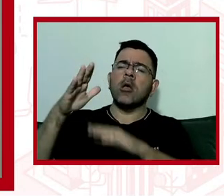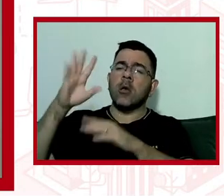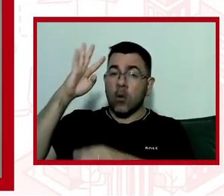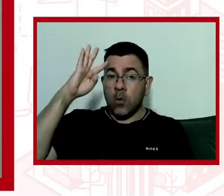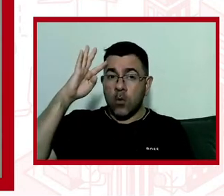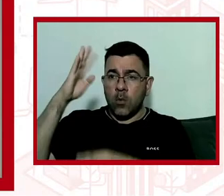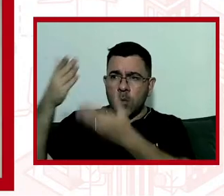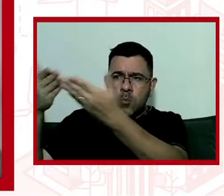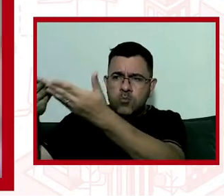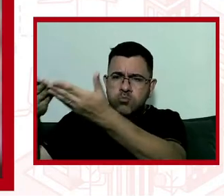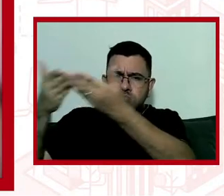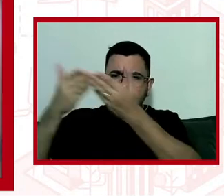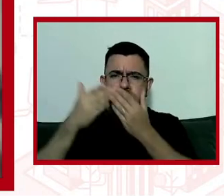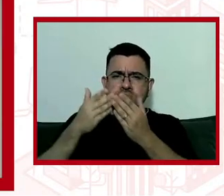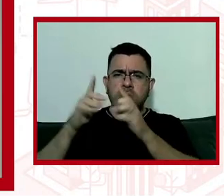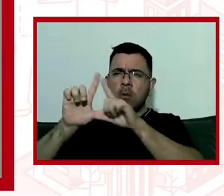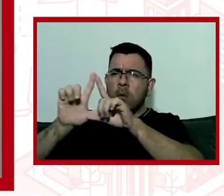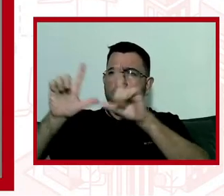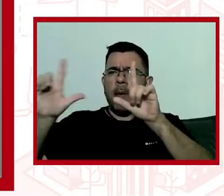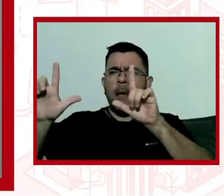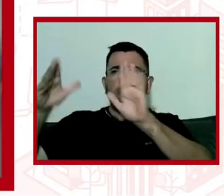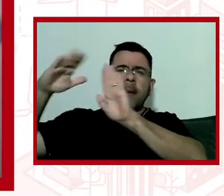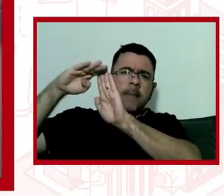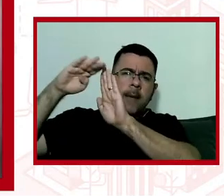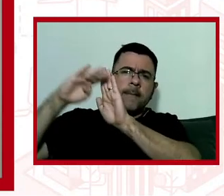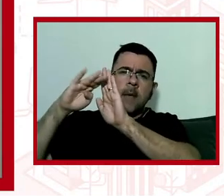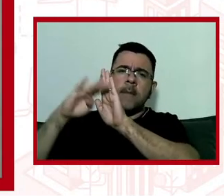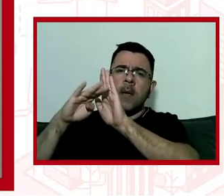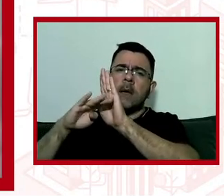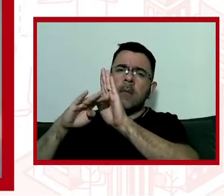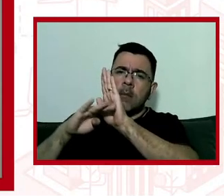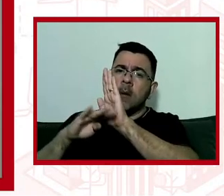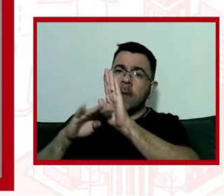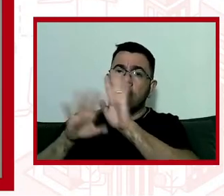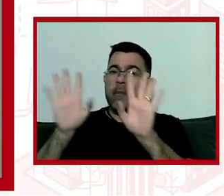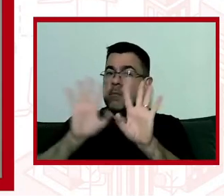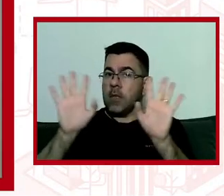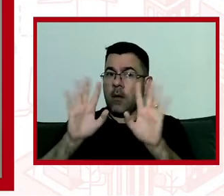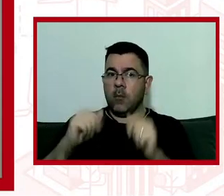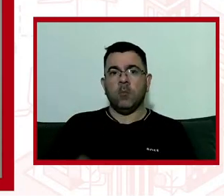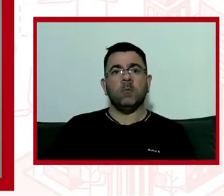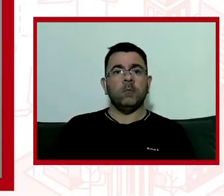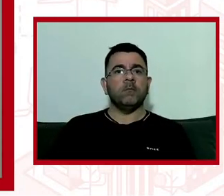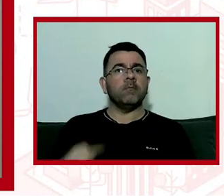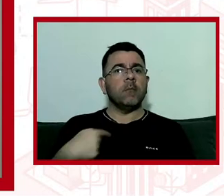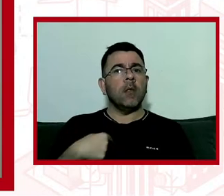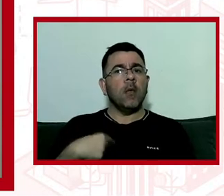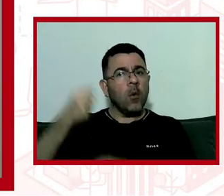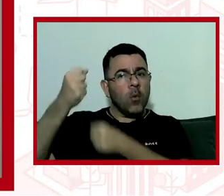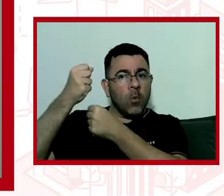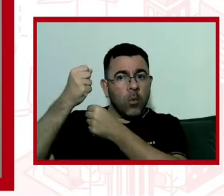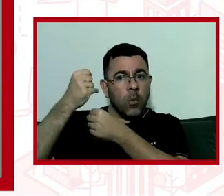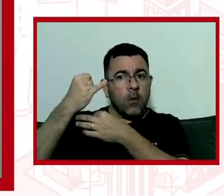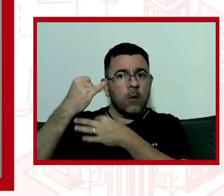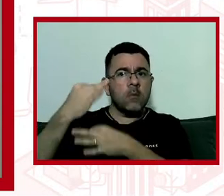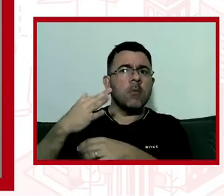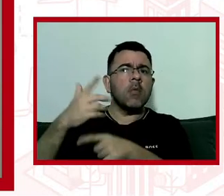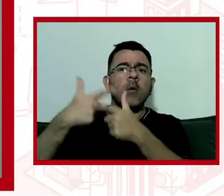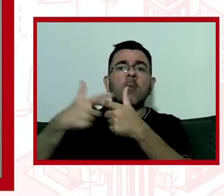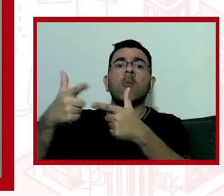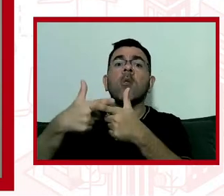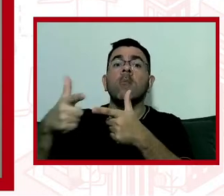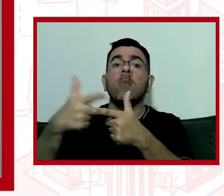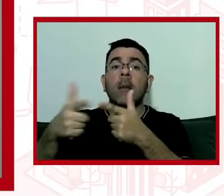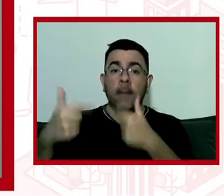sistema com essa especificação com essa latência com isso Não em vez de dizer o que eu quero eu digo qual o problema que eu tenho